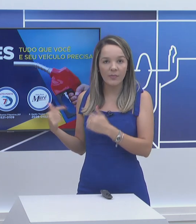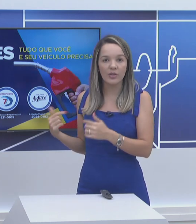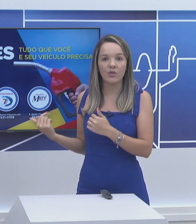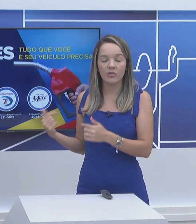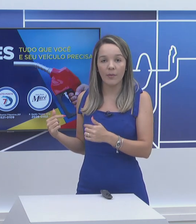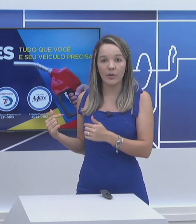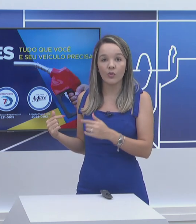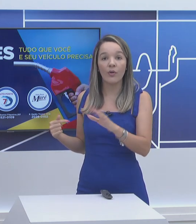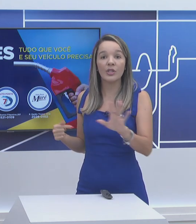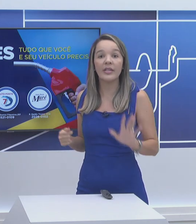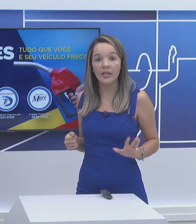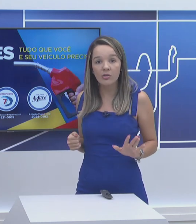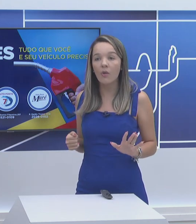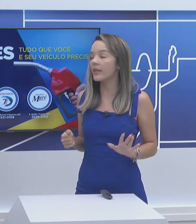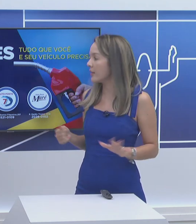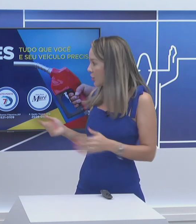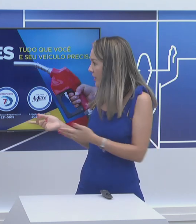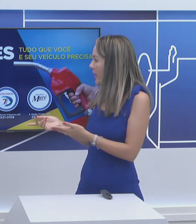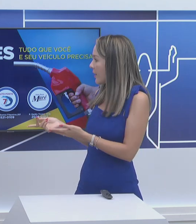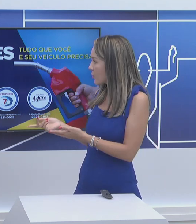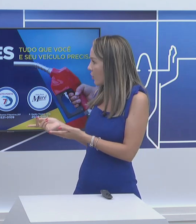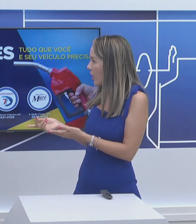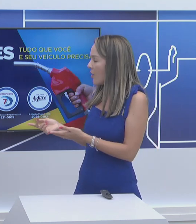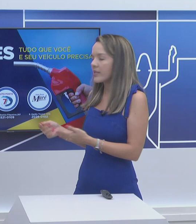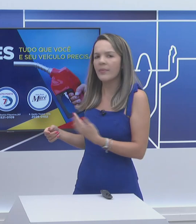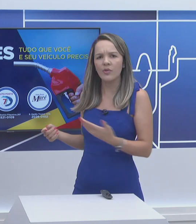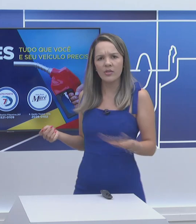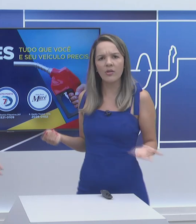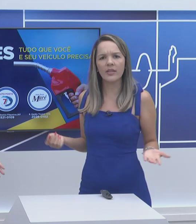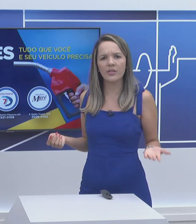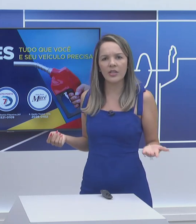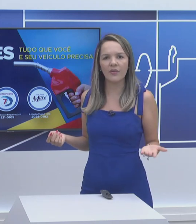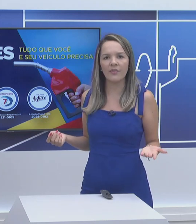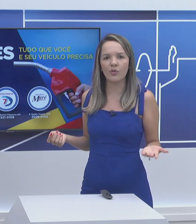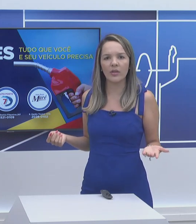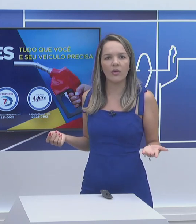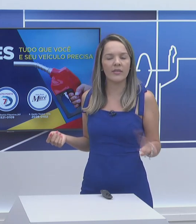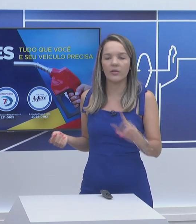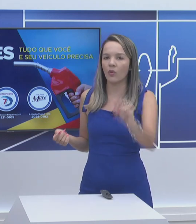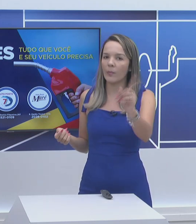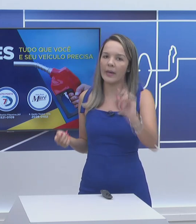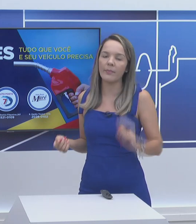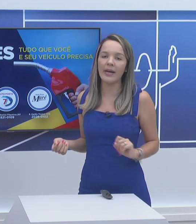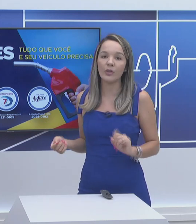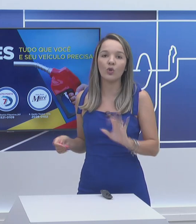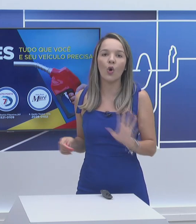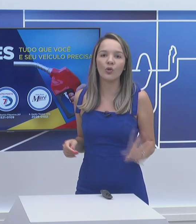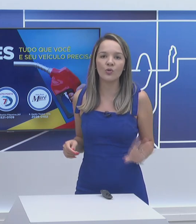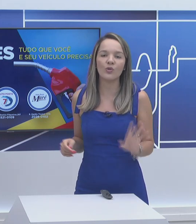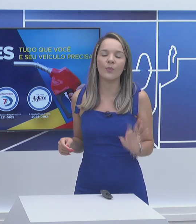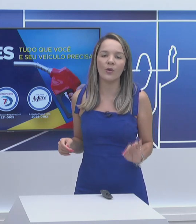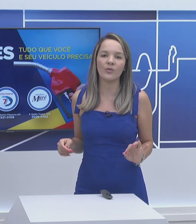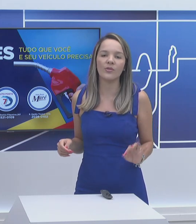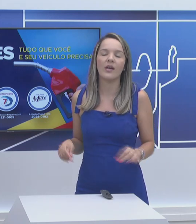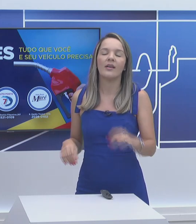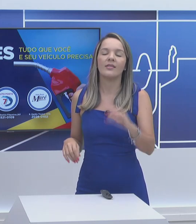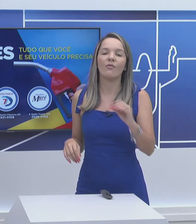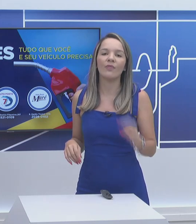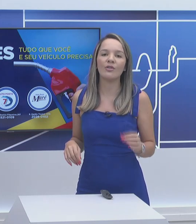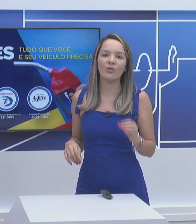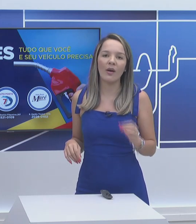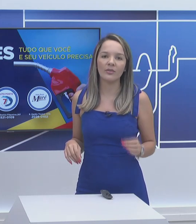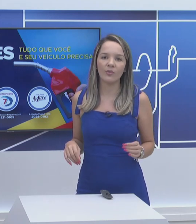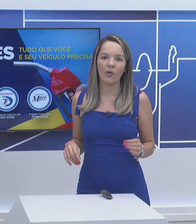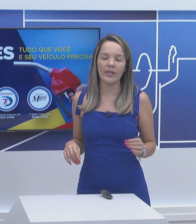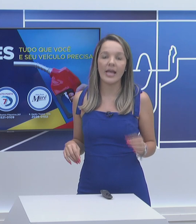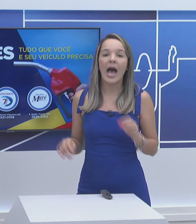conversando nos bastidores com a Maju, eu achei que era só o Atlantic, né, Maju? Falei assim, Maju, é só o Atlantic que fica 24 horas? Fala, não, Mari, todos os postos são